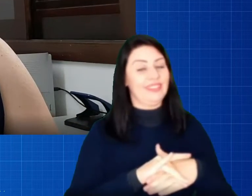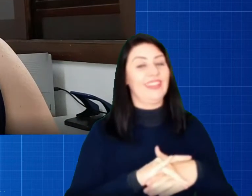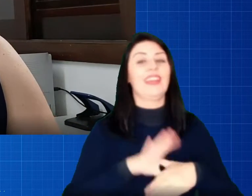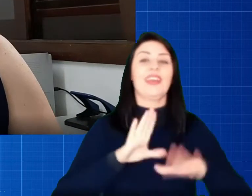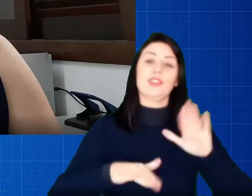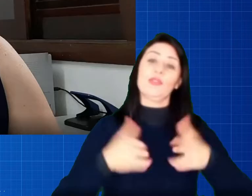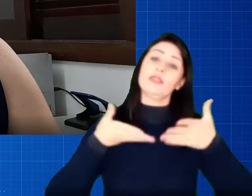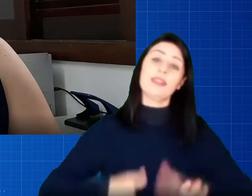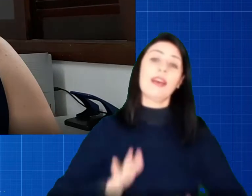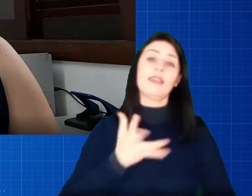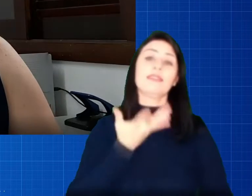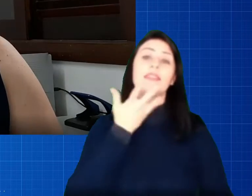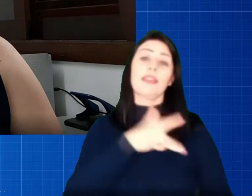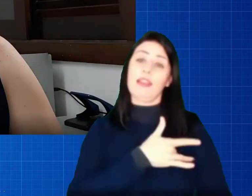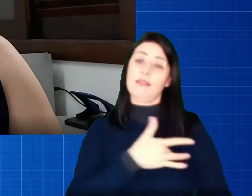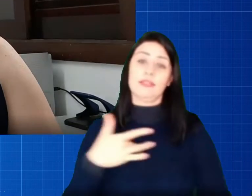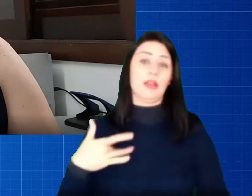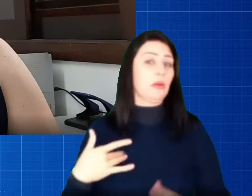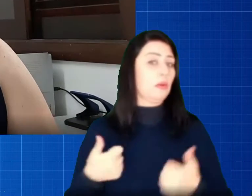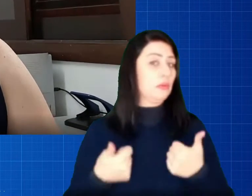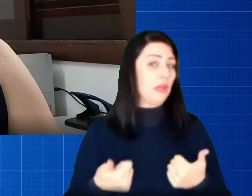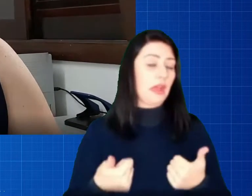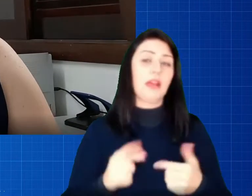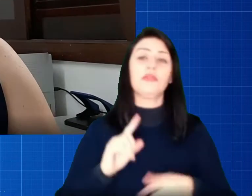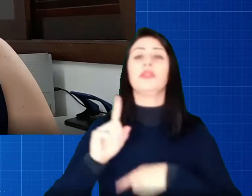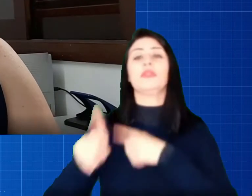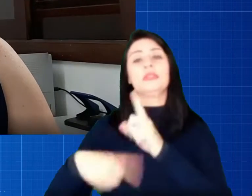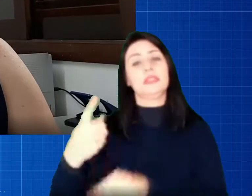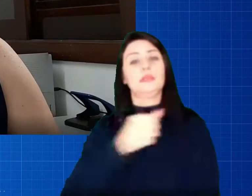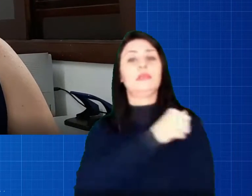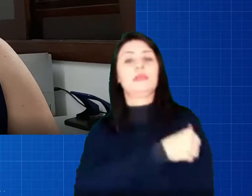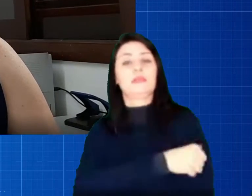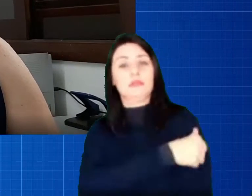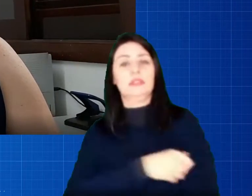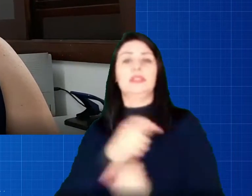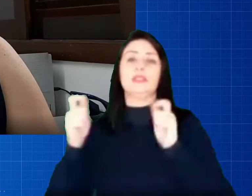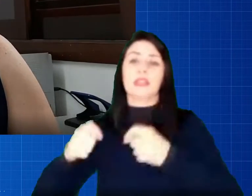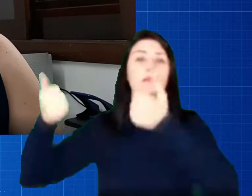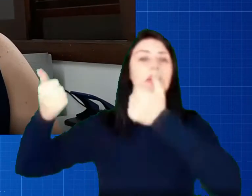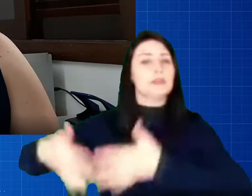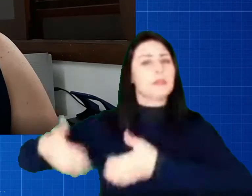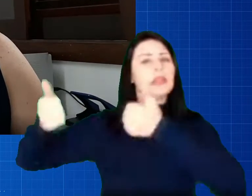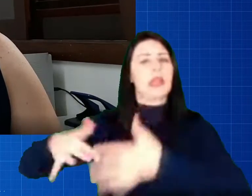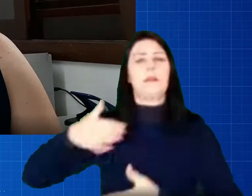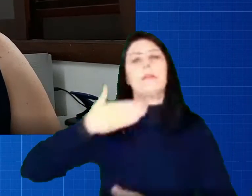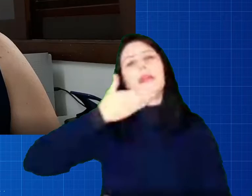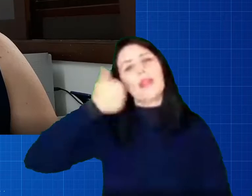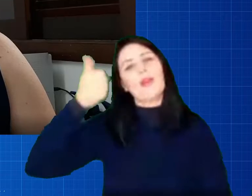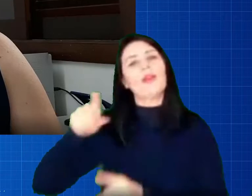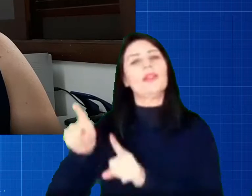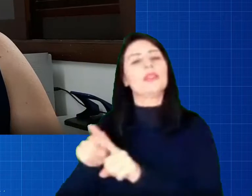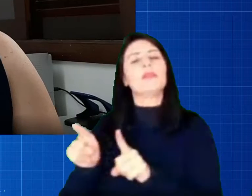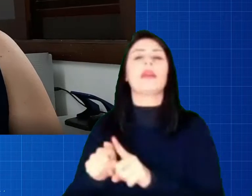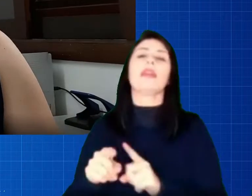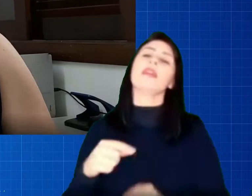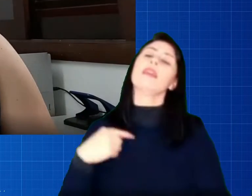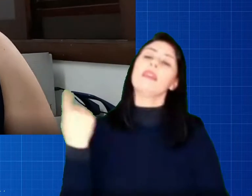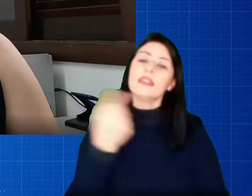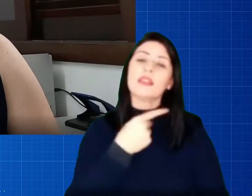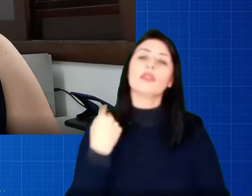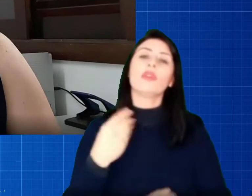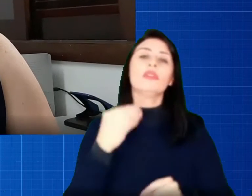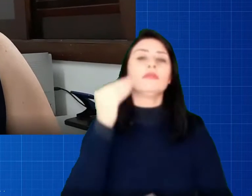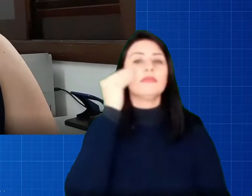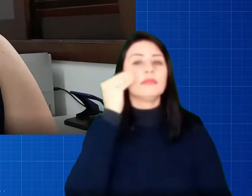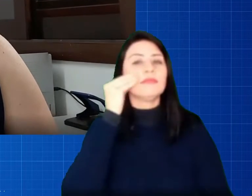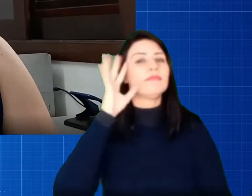saudável. E a Cleo pode falar um pouquinho mais a respeito disso na sequência. E nós